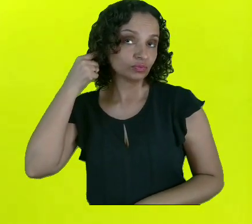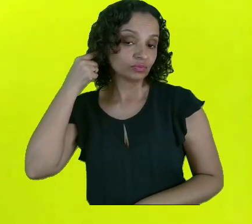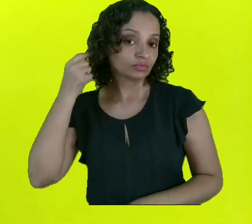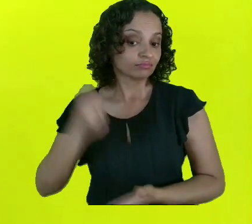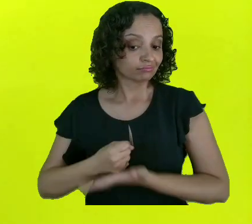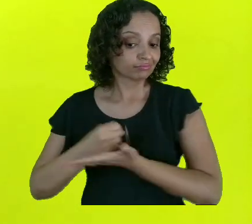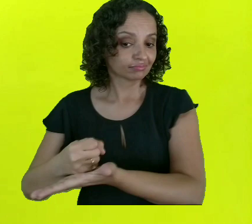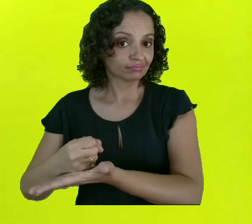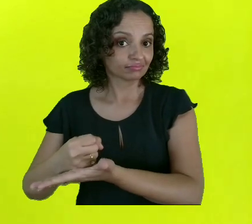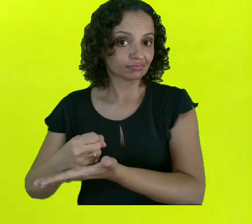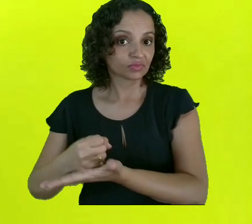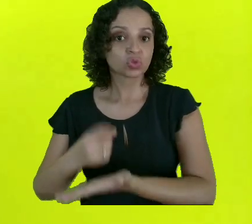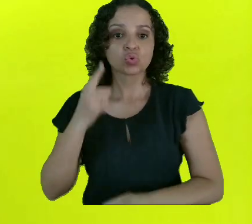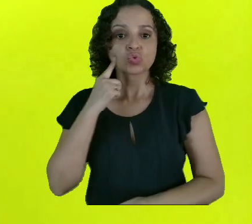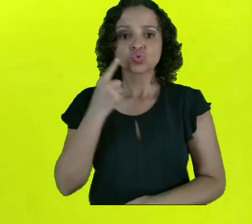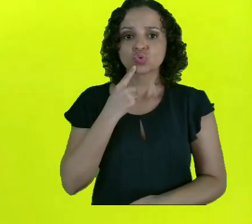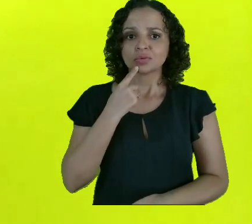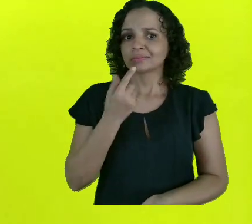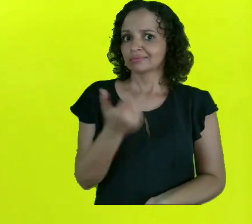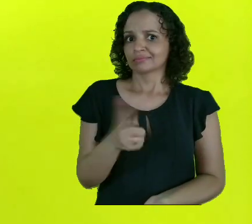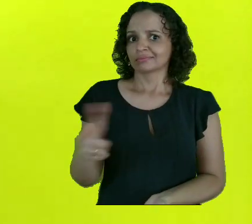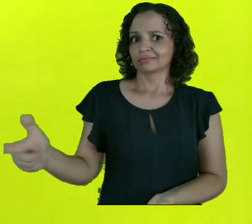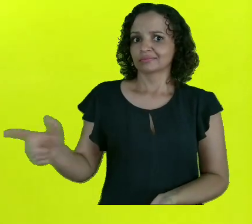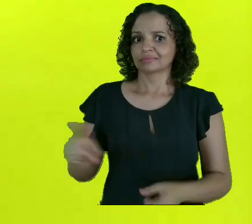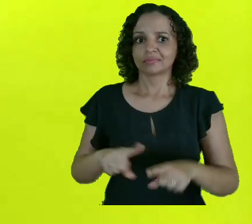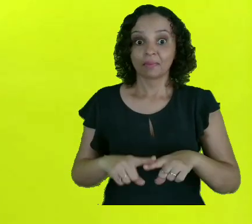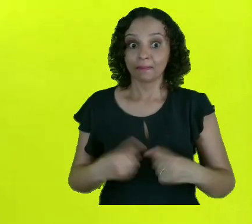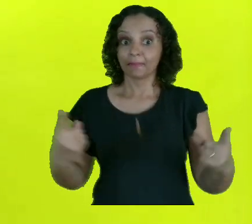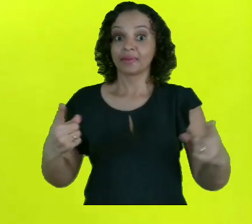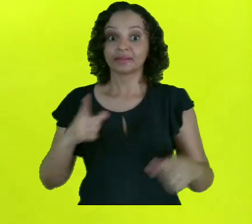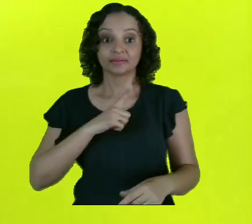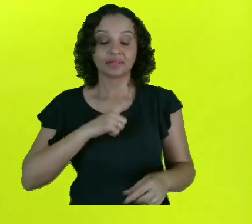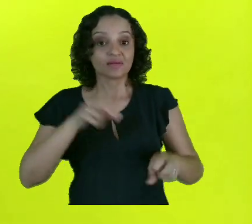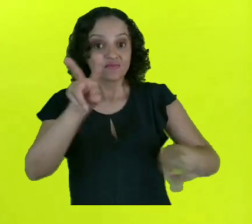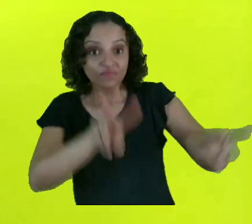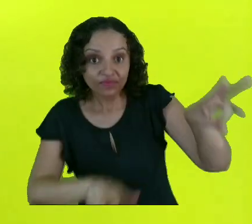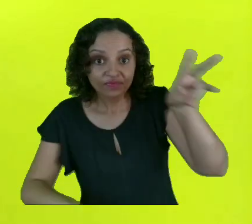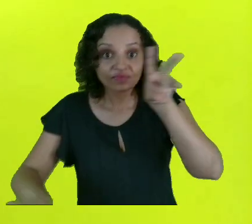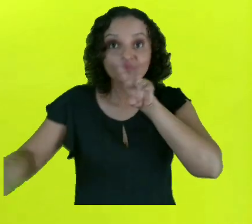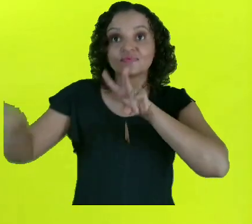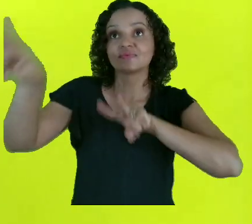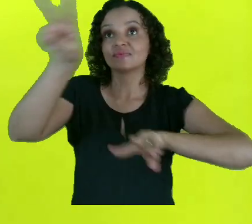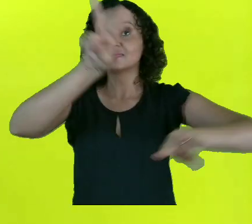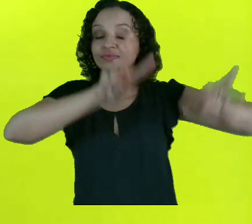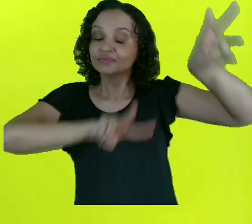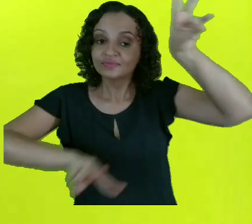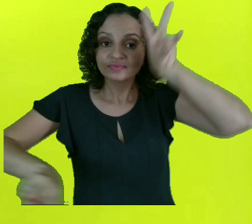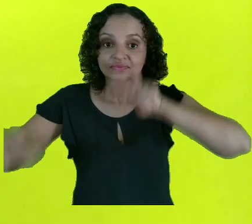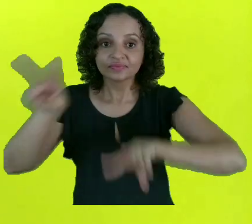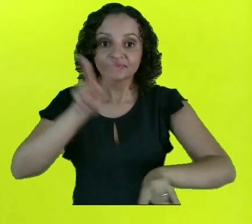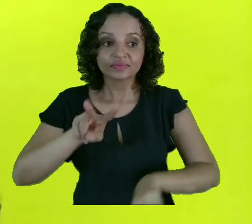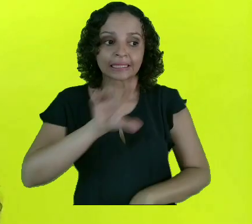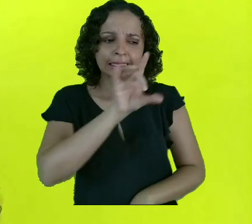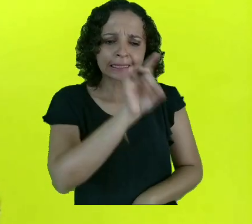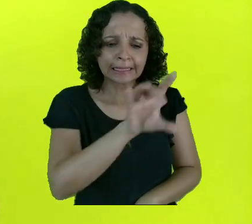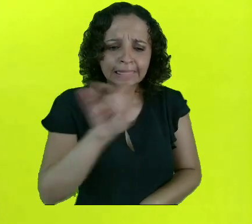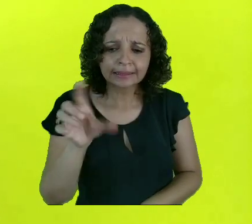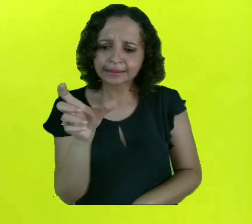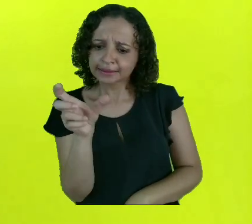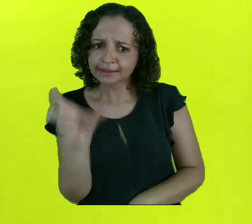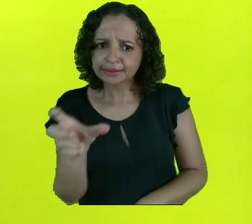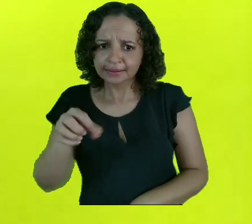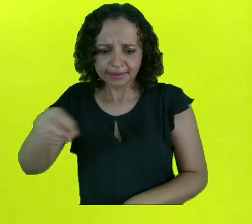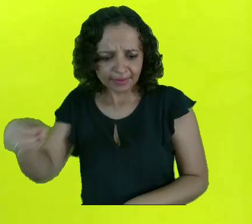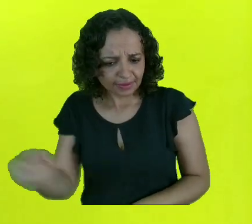recurso. Para o surdo, eu não tenho, mas eu tenho o visual. Então, como que eu coloquei? Cada palavra